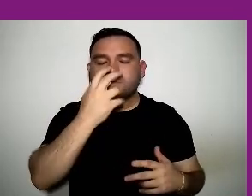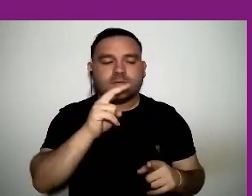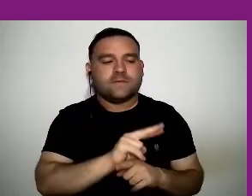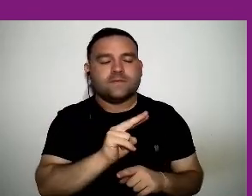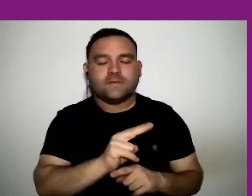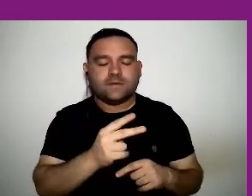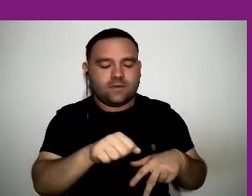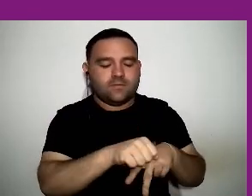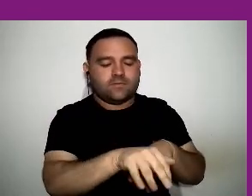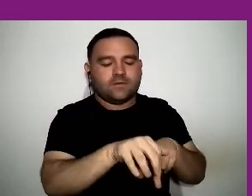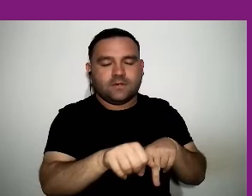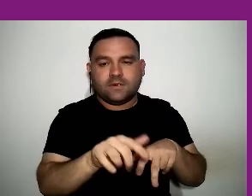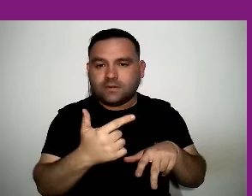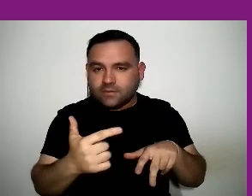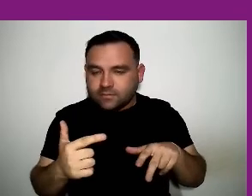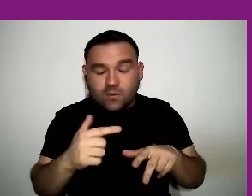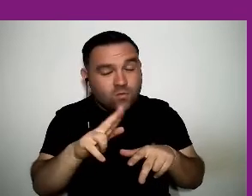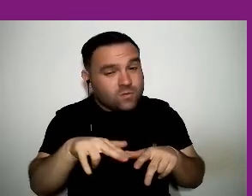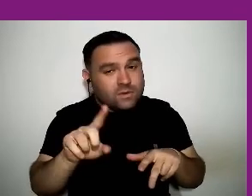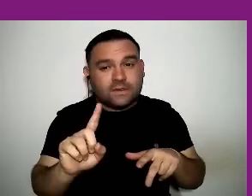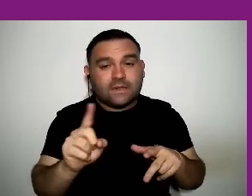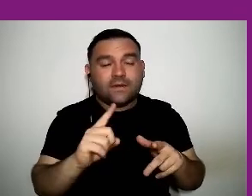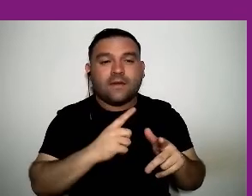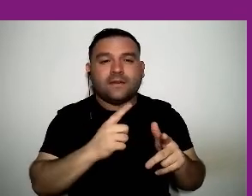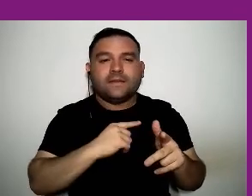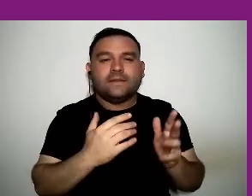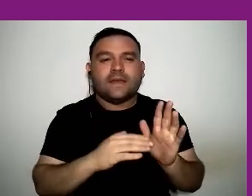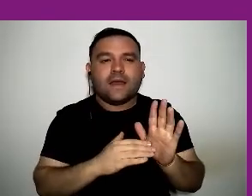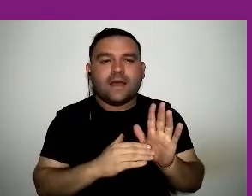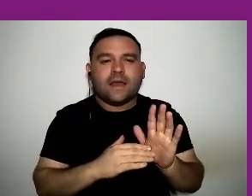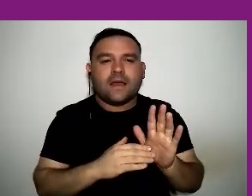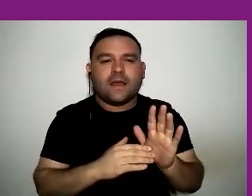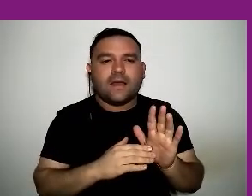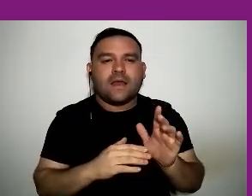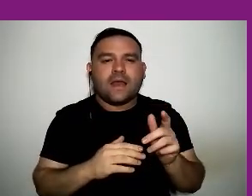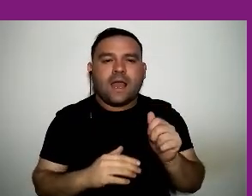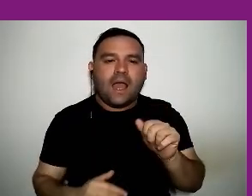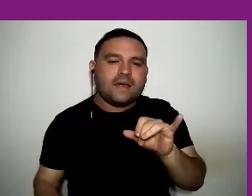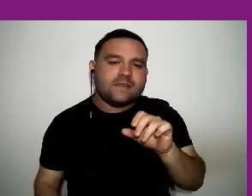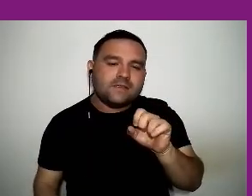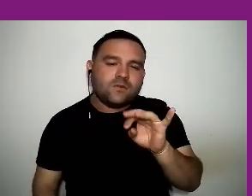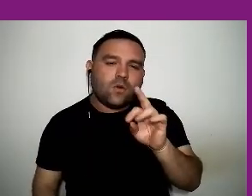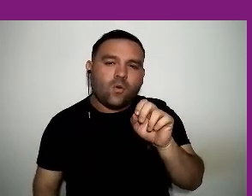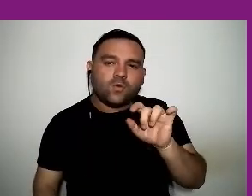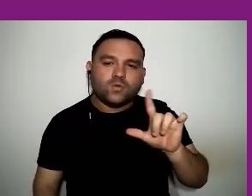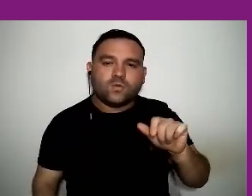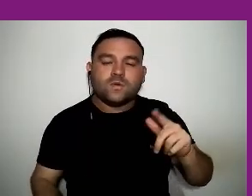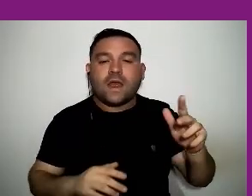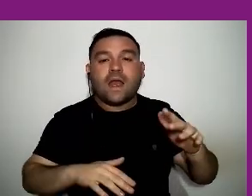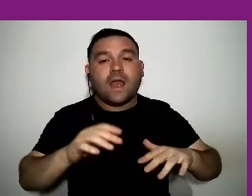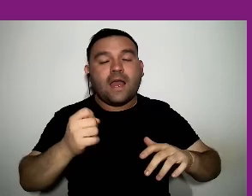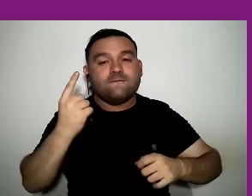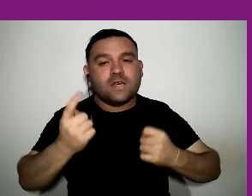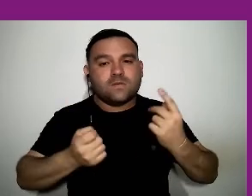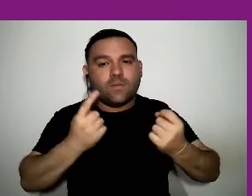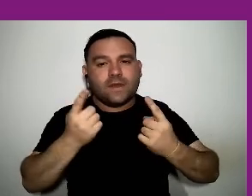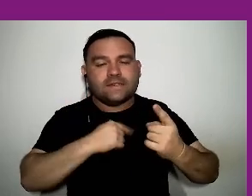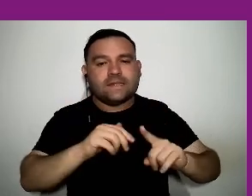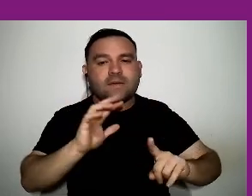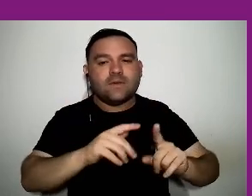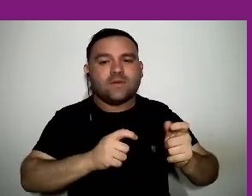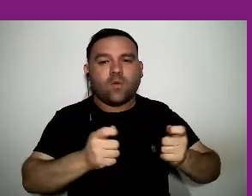com volume assist control e, eventualmente, com